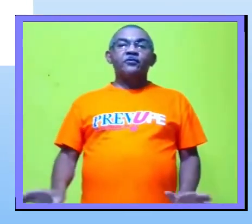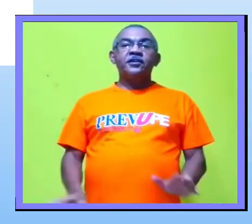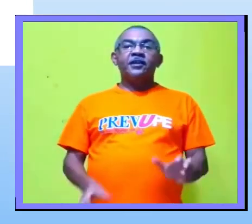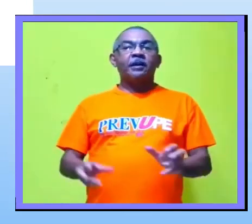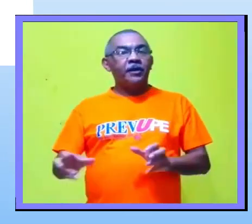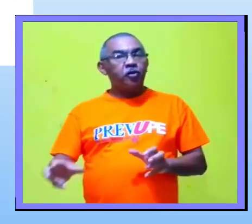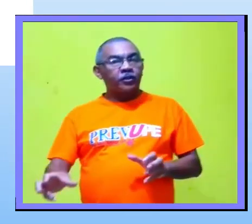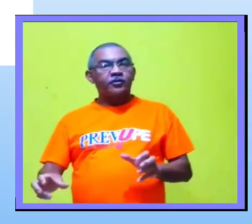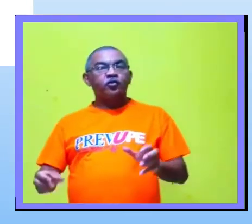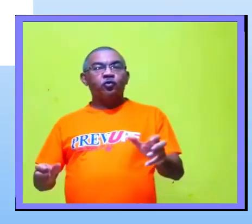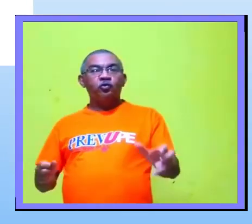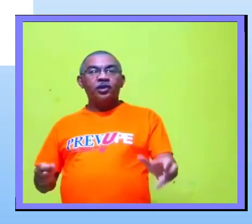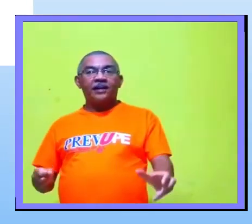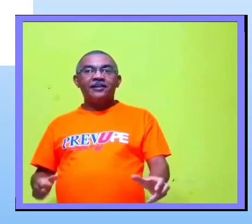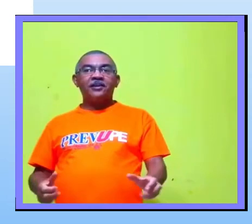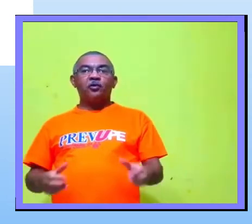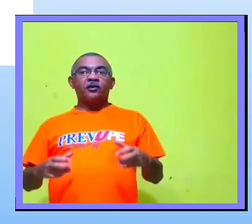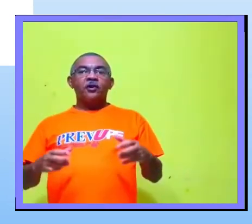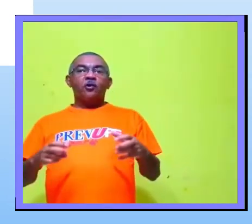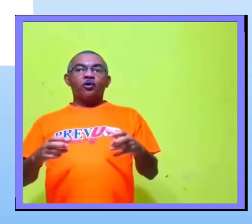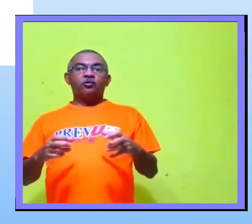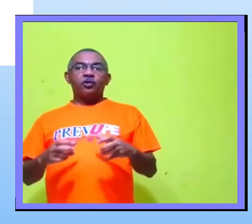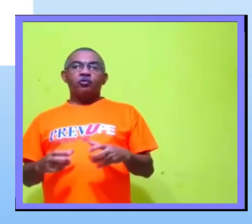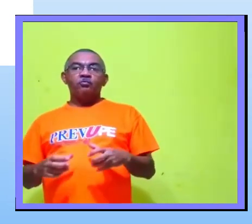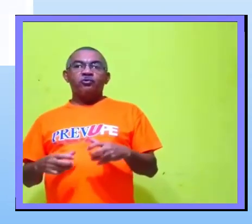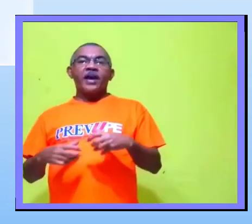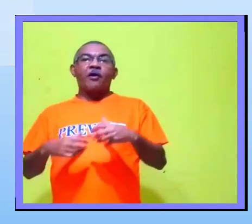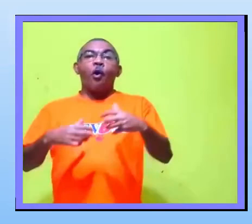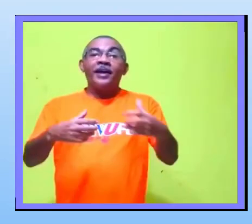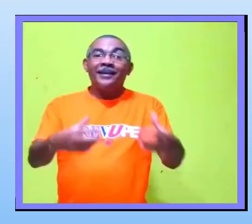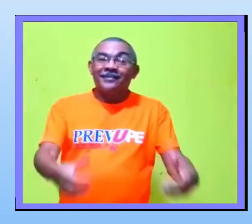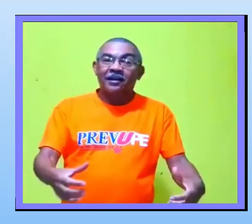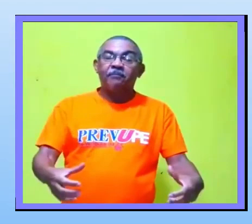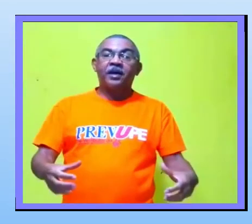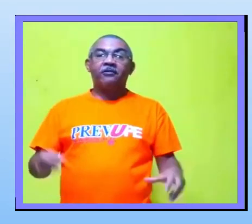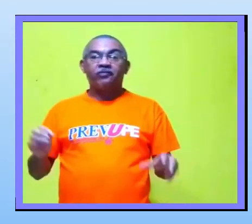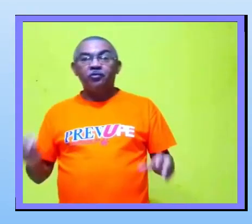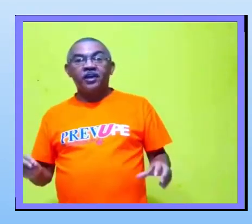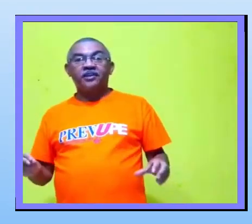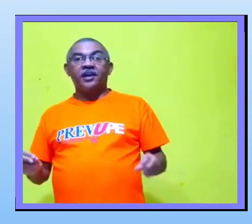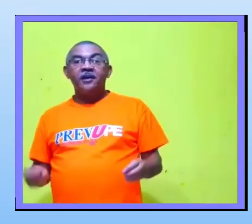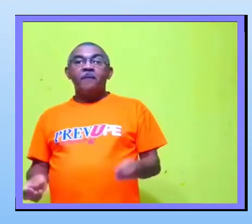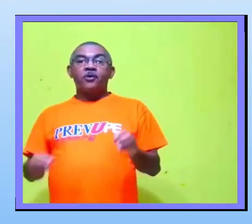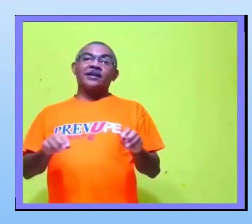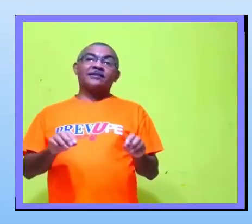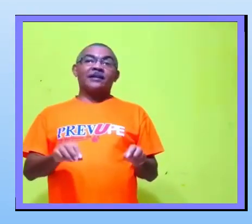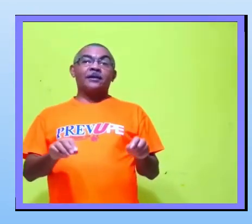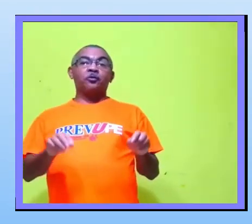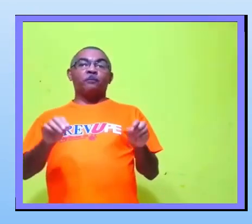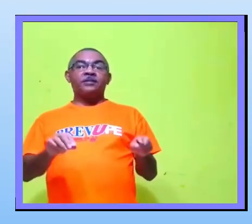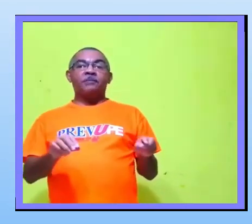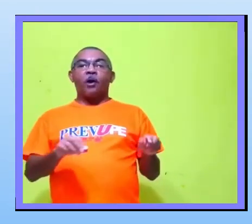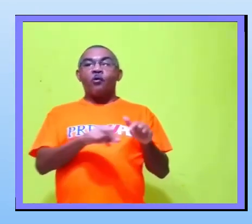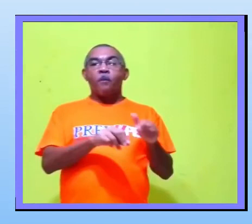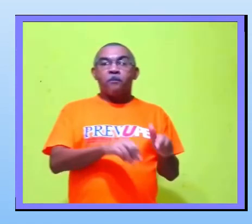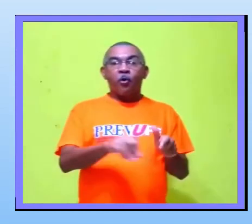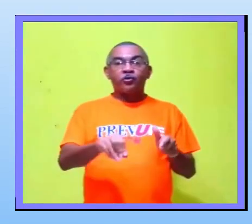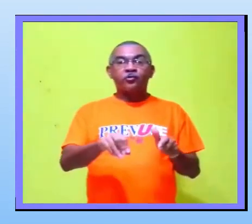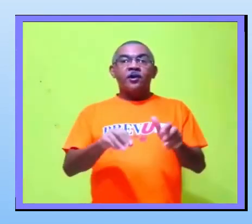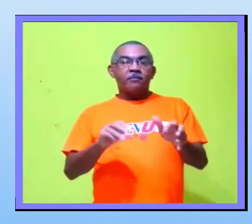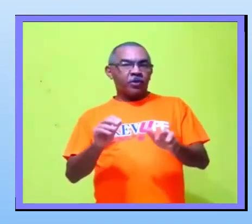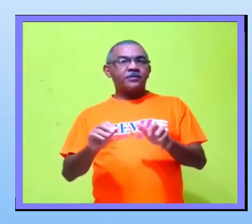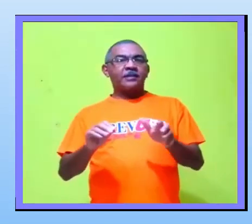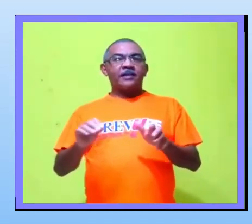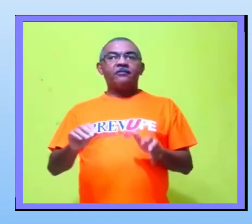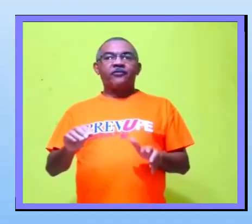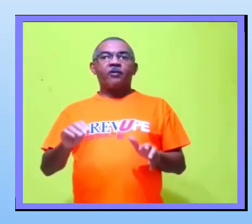uma questãozinha também de outro assunto no dia a dia, outro conteúdo muito recorrente também que veio no Enem, porque está tratando do principal